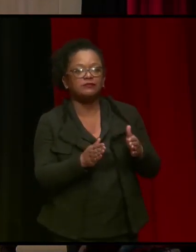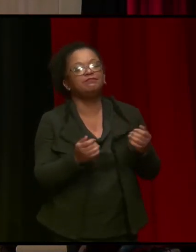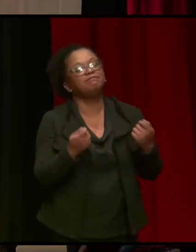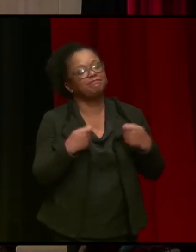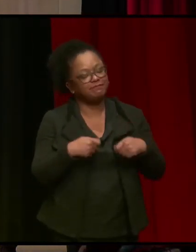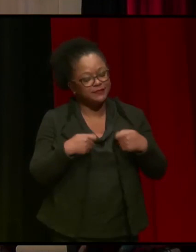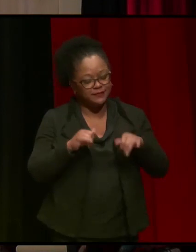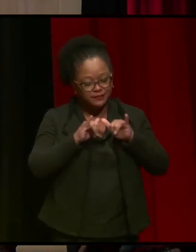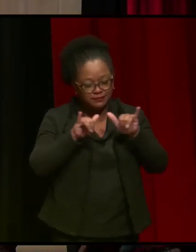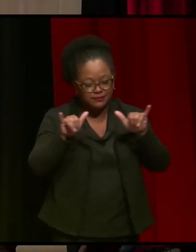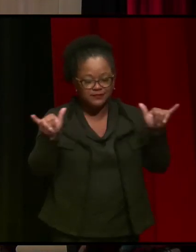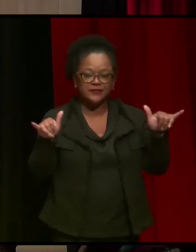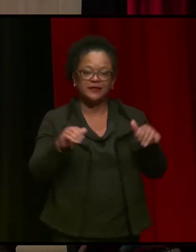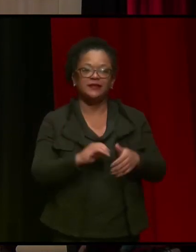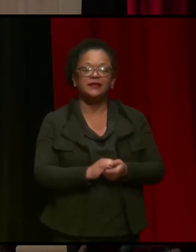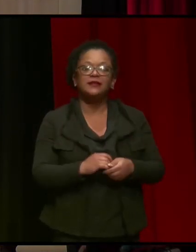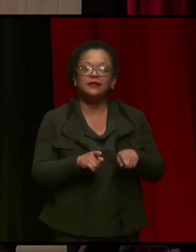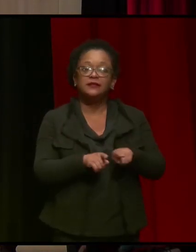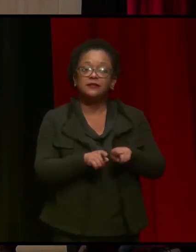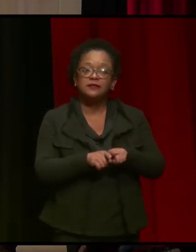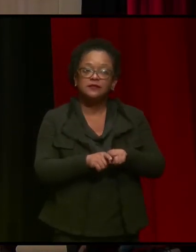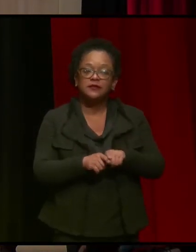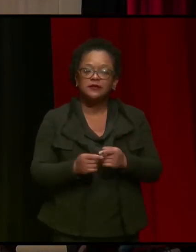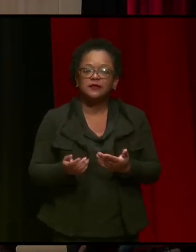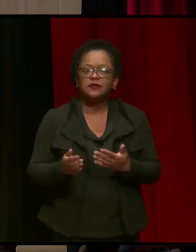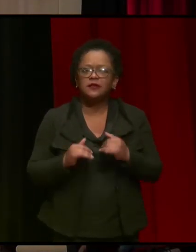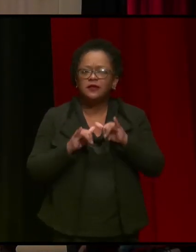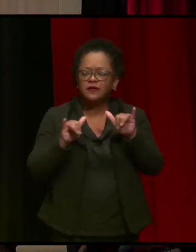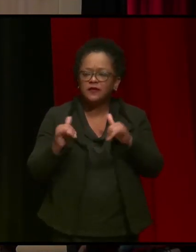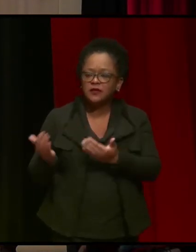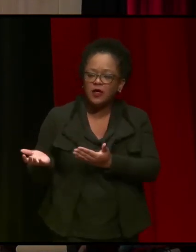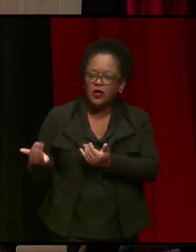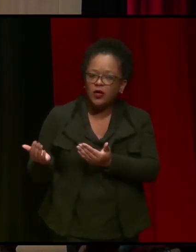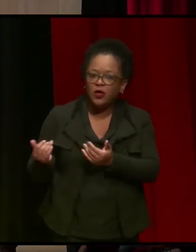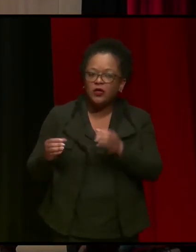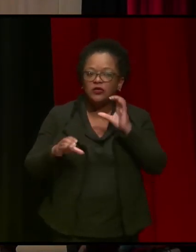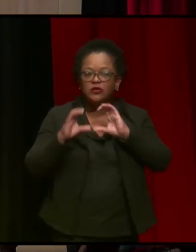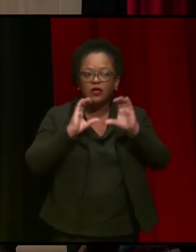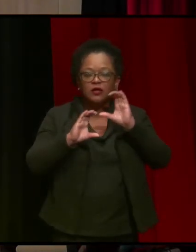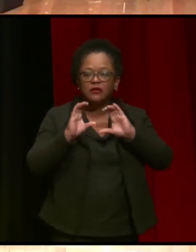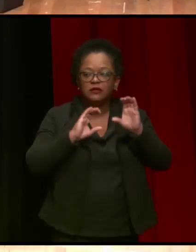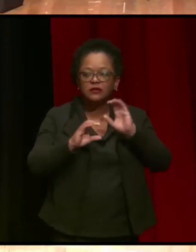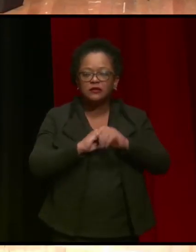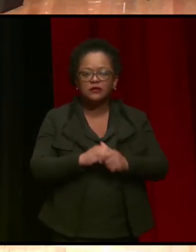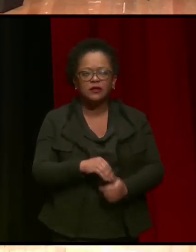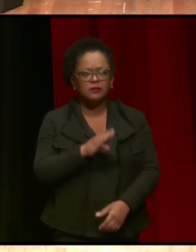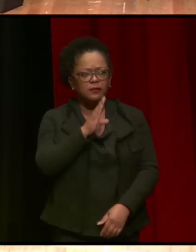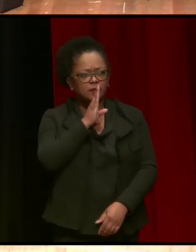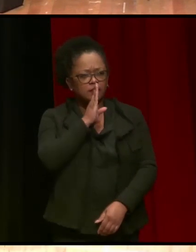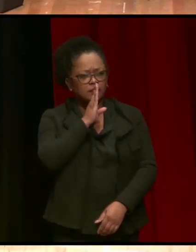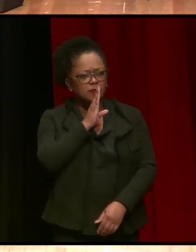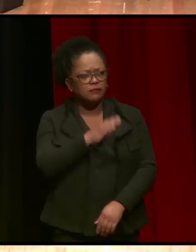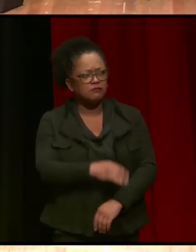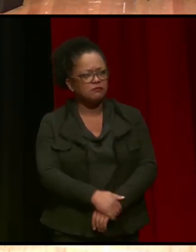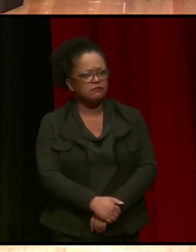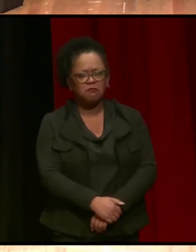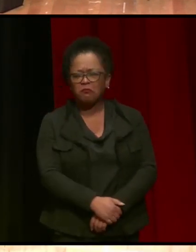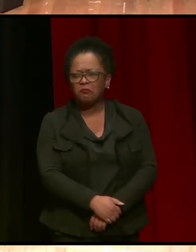pessoas entrando pela porta dos fundos, os jovens vão cantar na igreja, porque deu um silêncio na igreja e o cego falou assim, por que está todo mundo